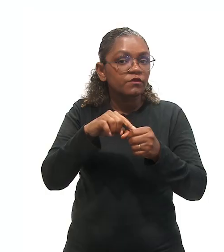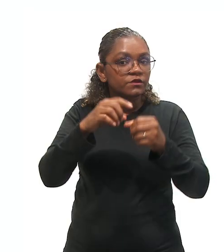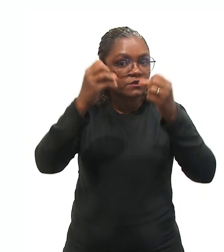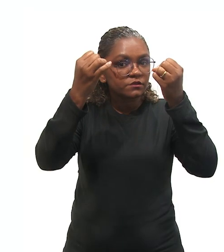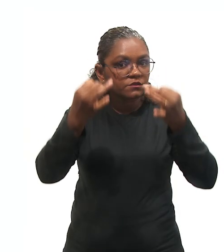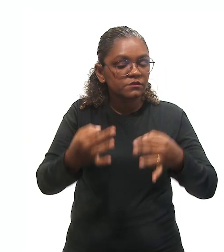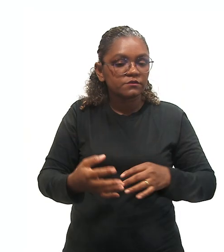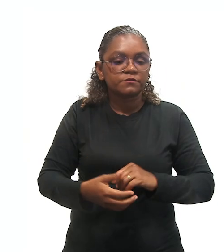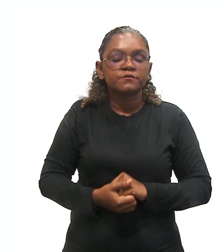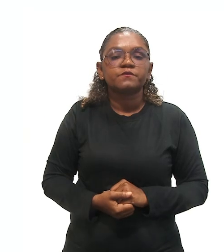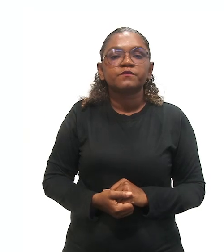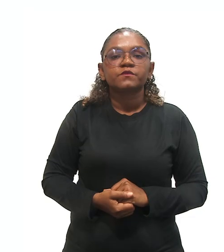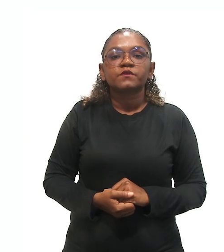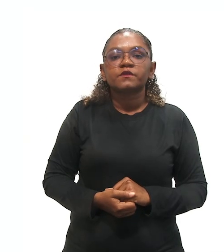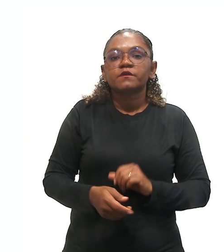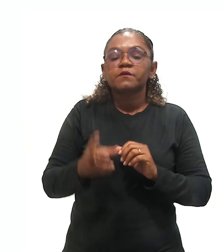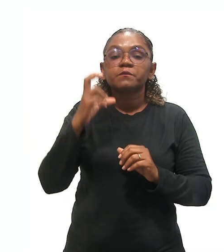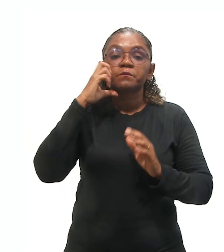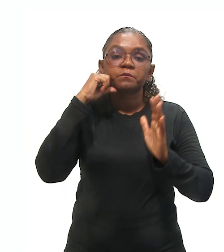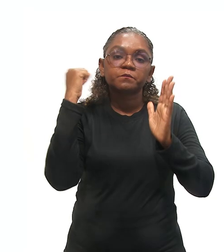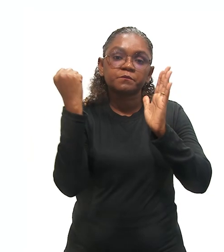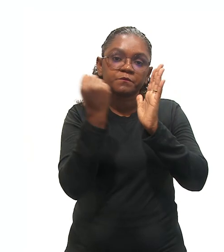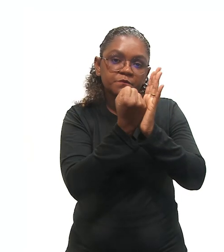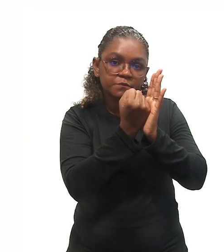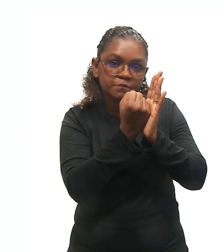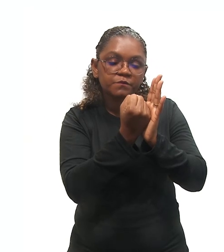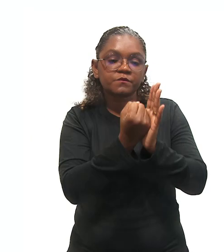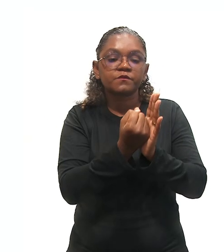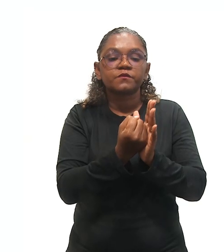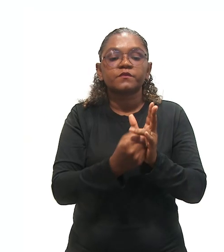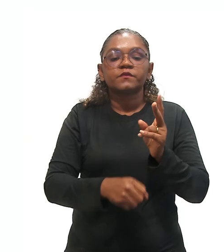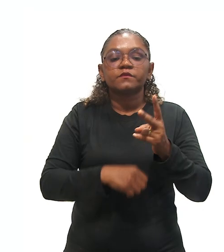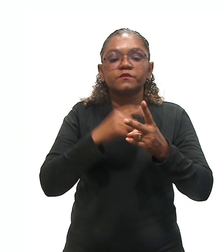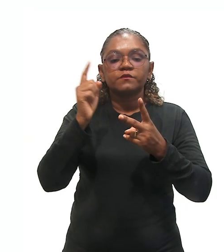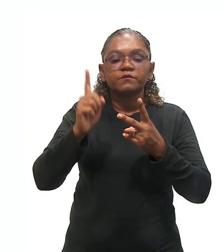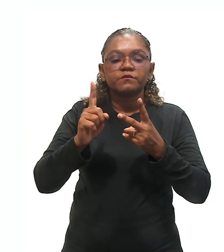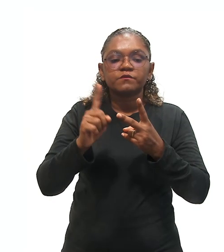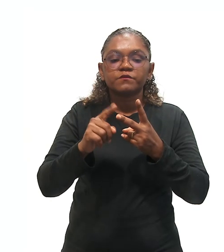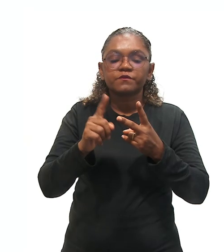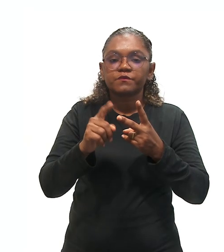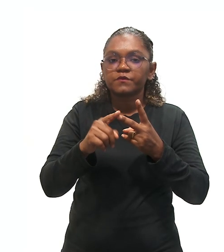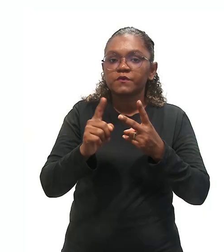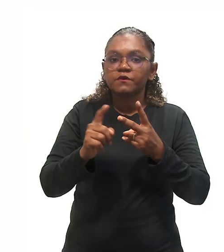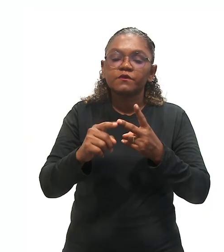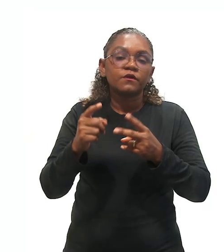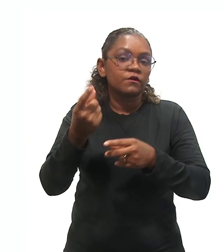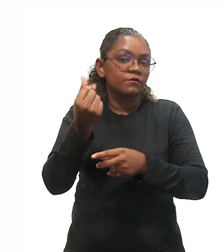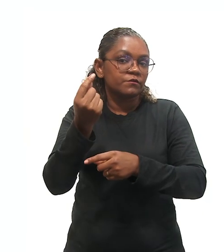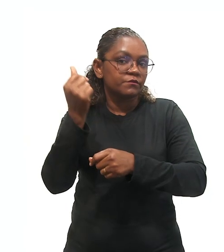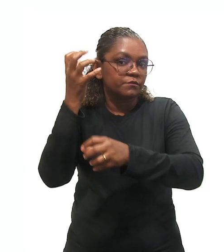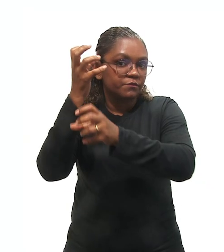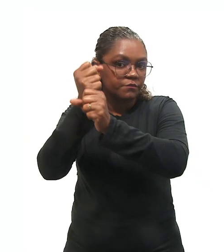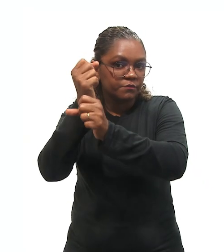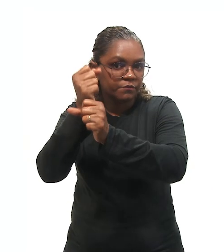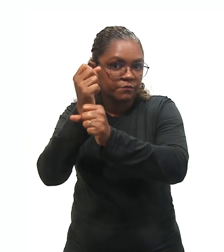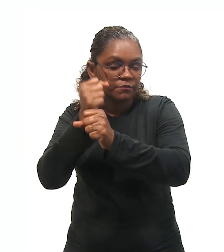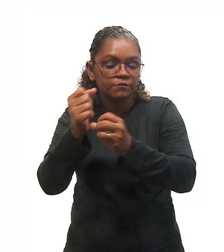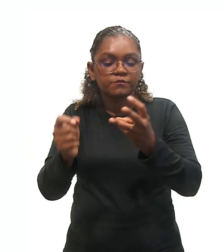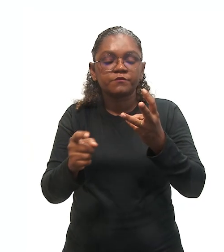aqui, informações de natureza patrimonial, informações de natureza